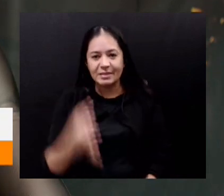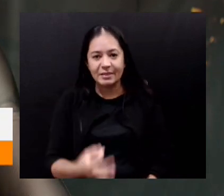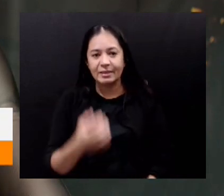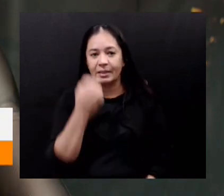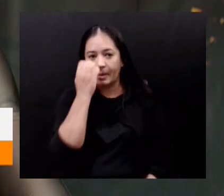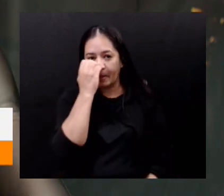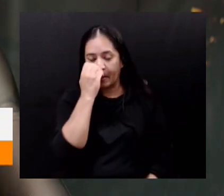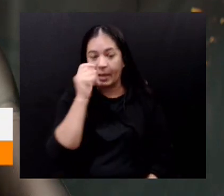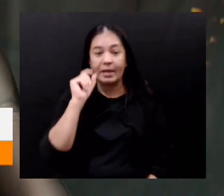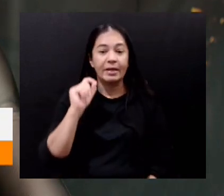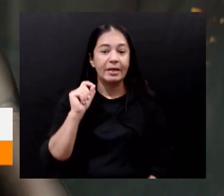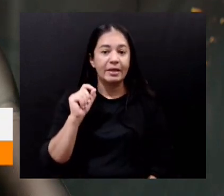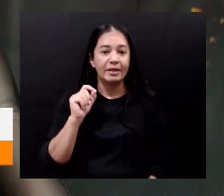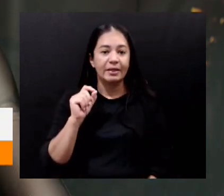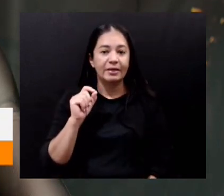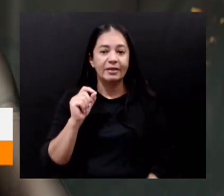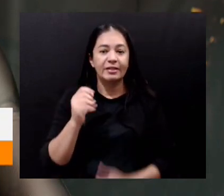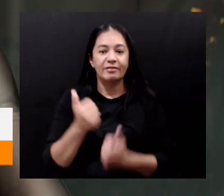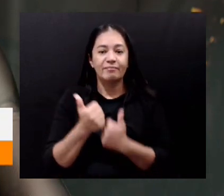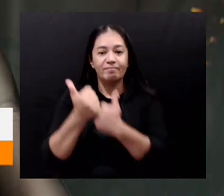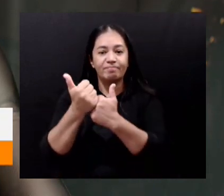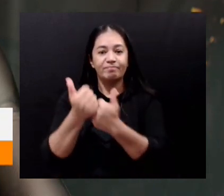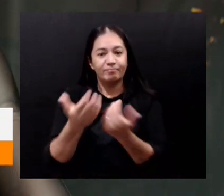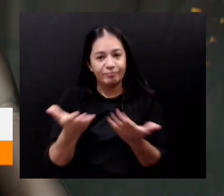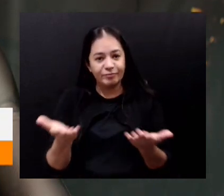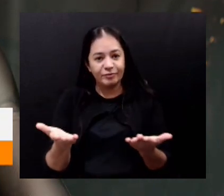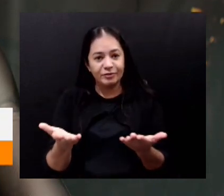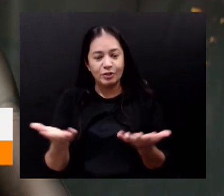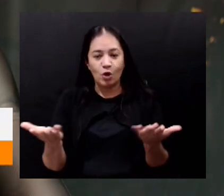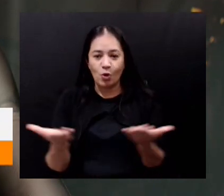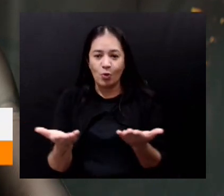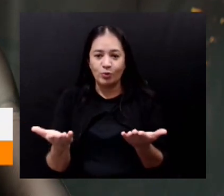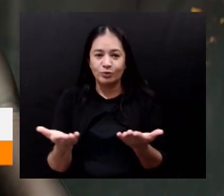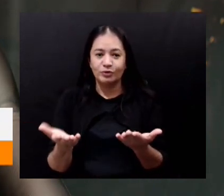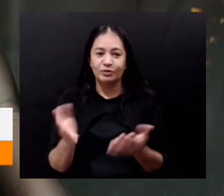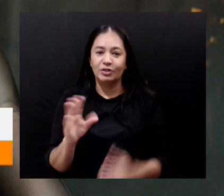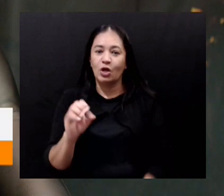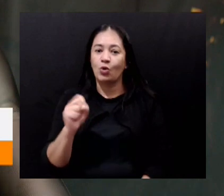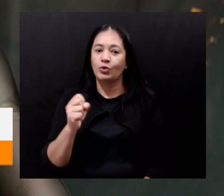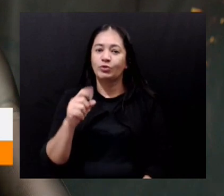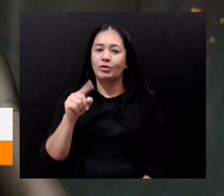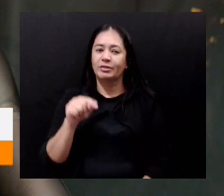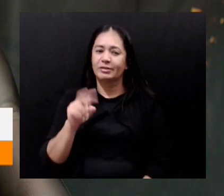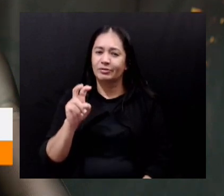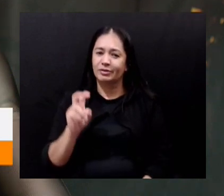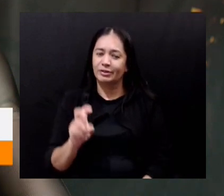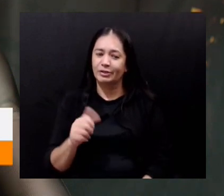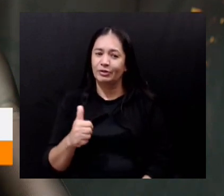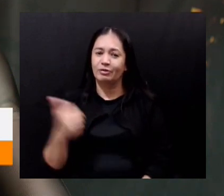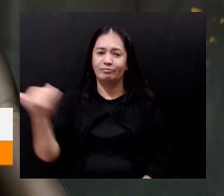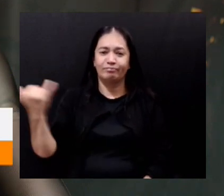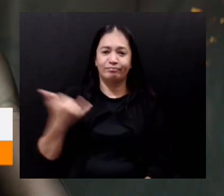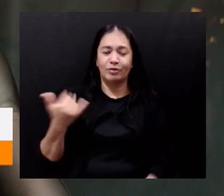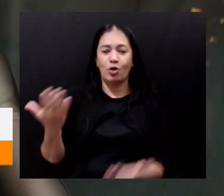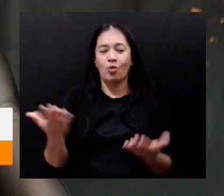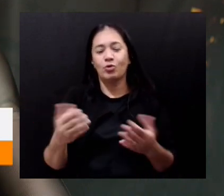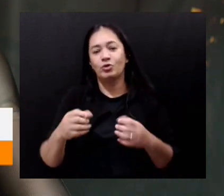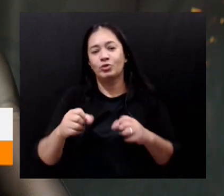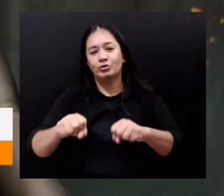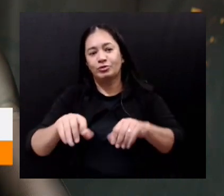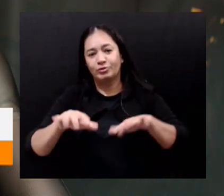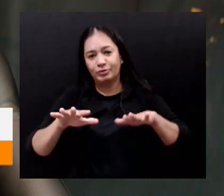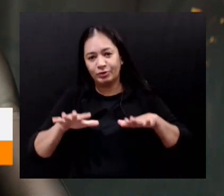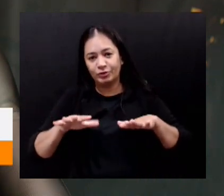te assessorando. Olha, 8h51, a produção está avisando aqui, como a gente tem reunião ordinária, nós temos